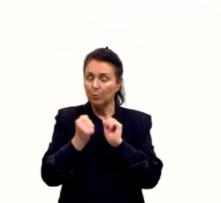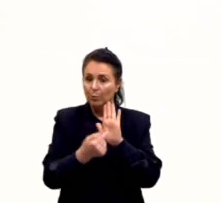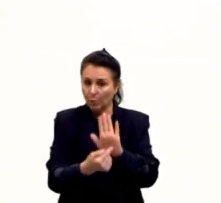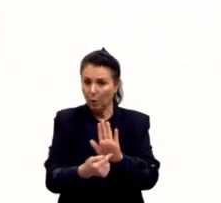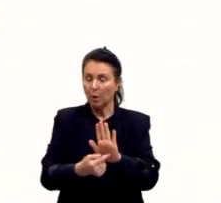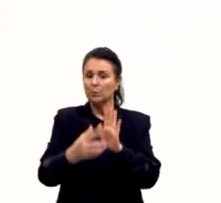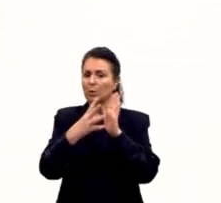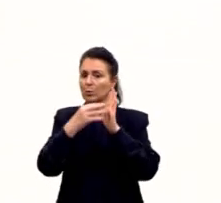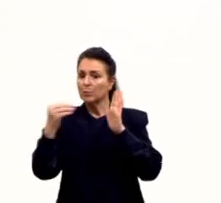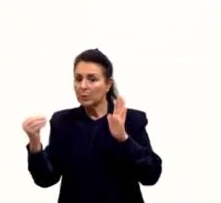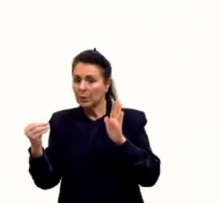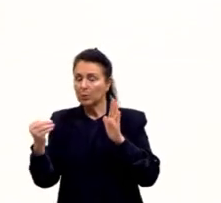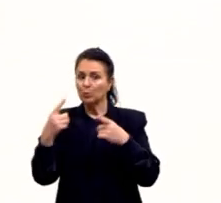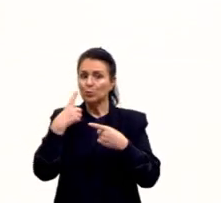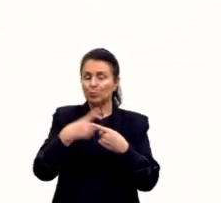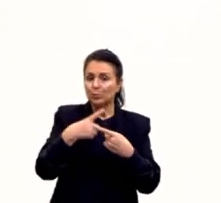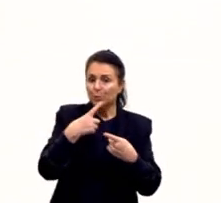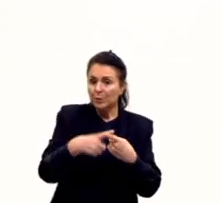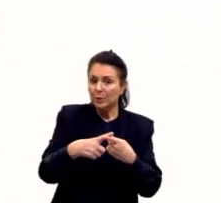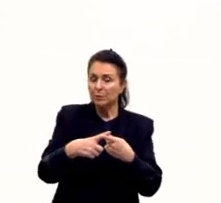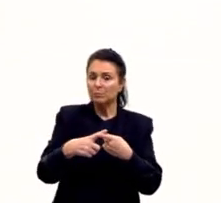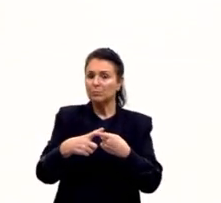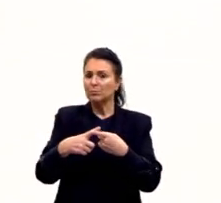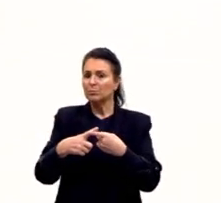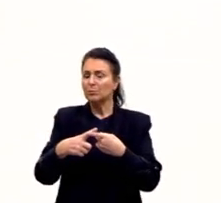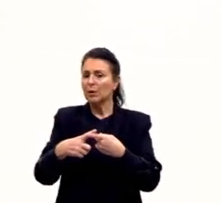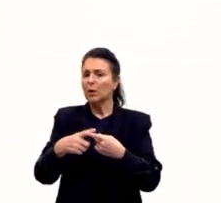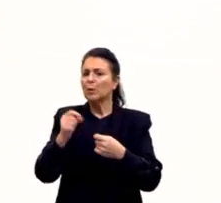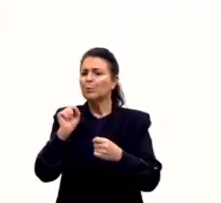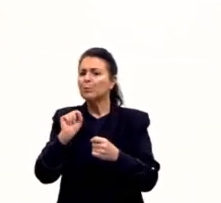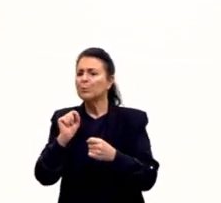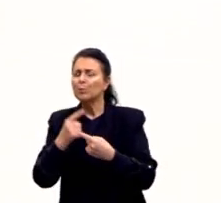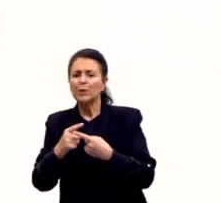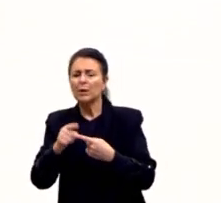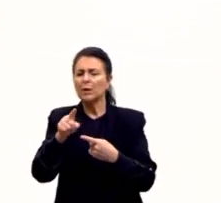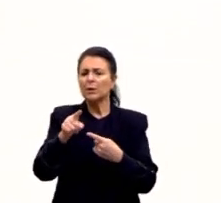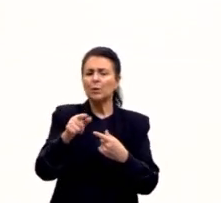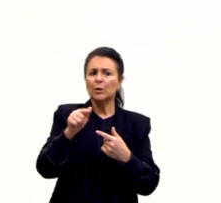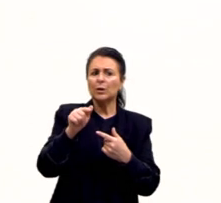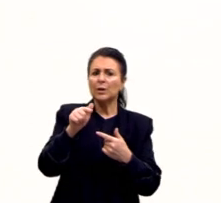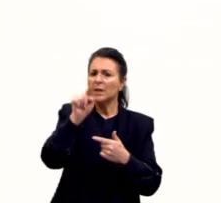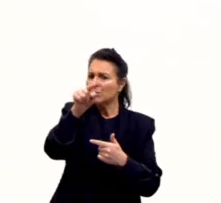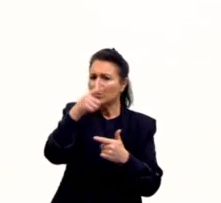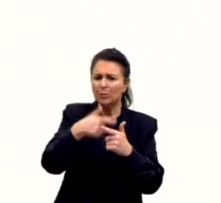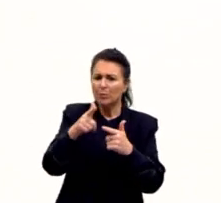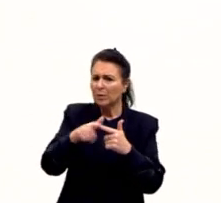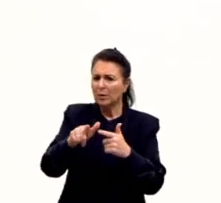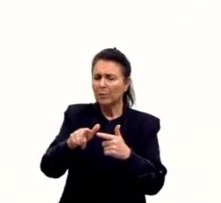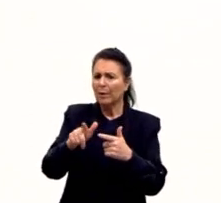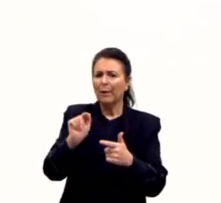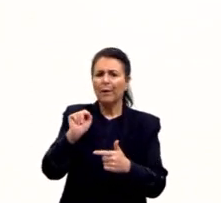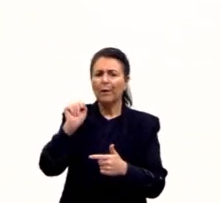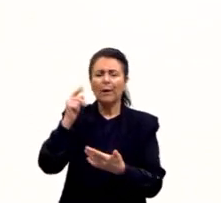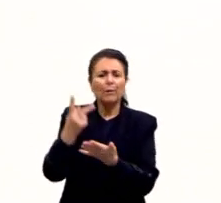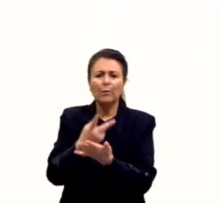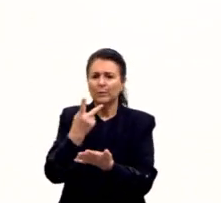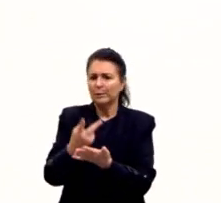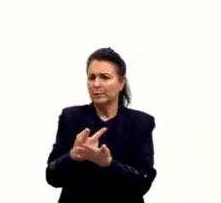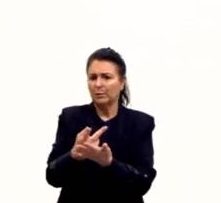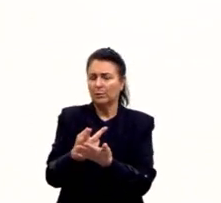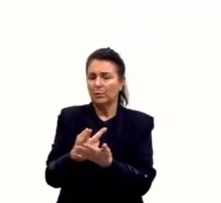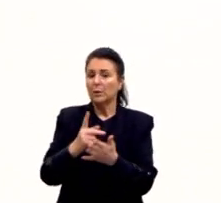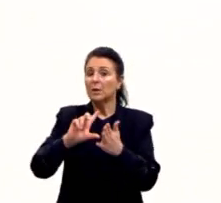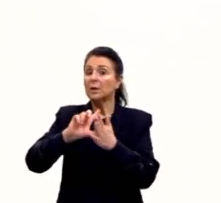motivos os porquês as razões de um determinado problema acontecer e em seguida